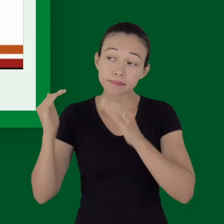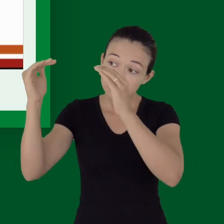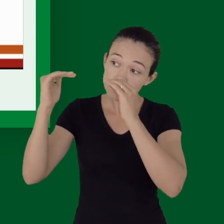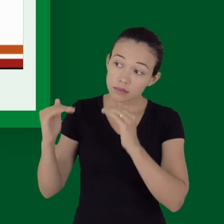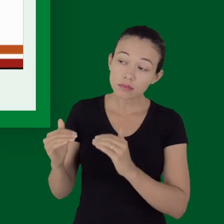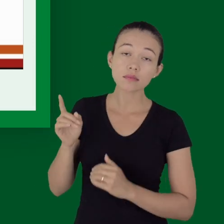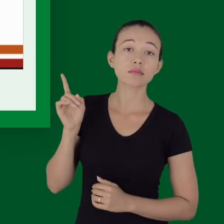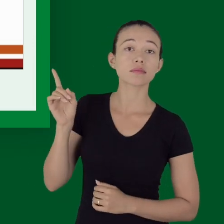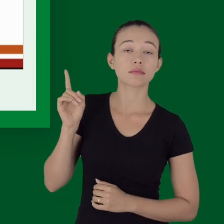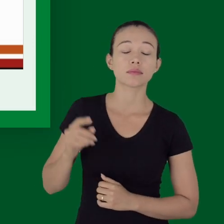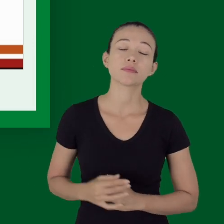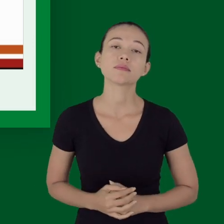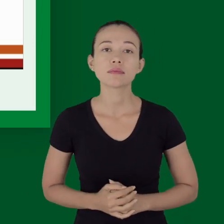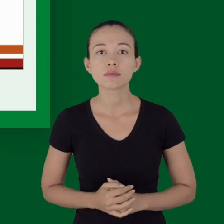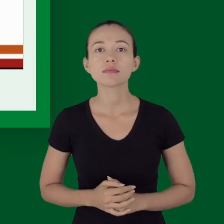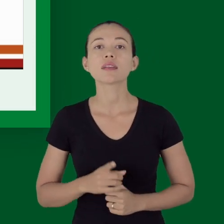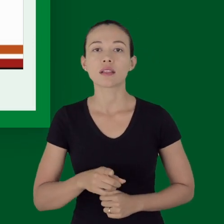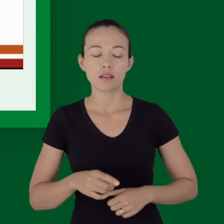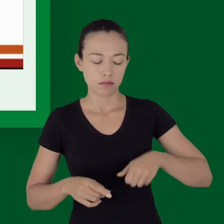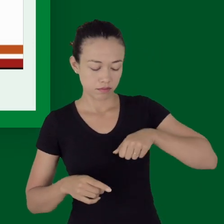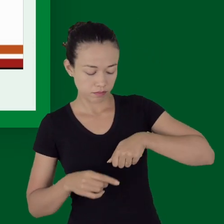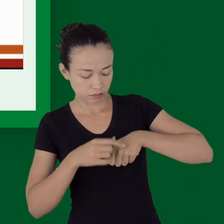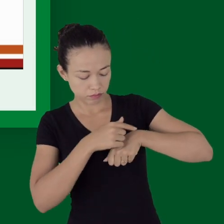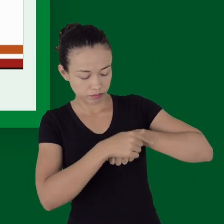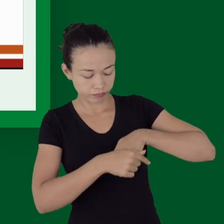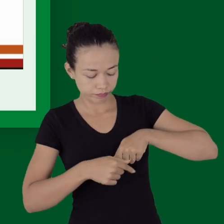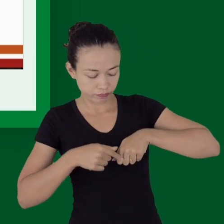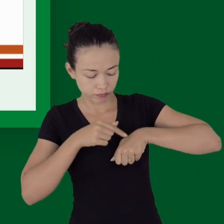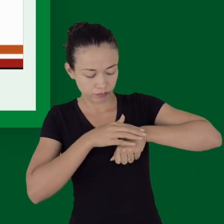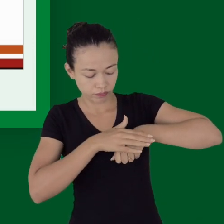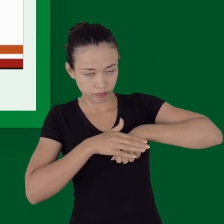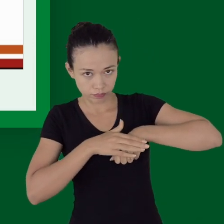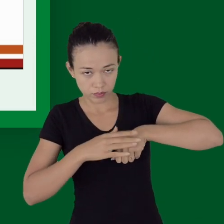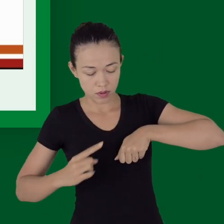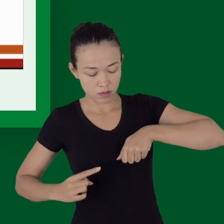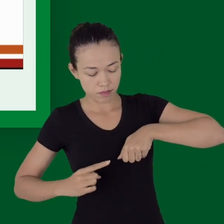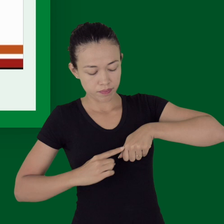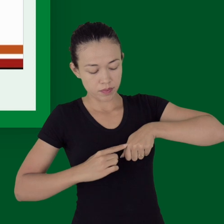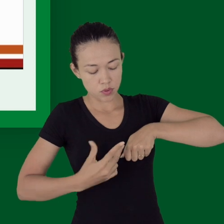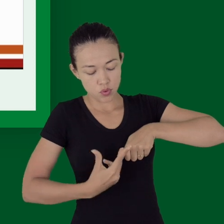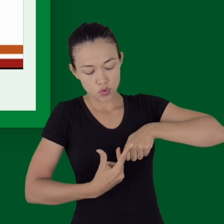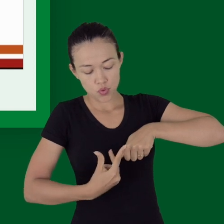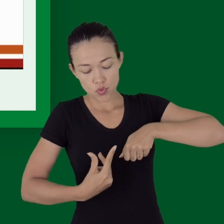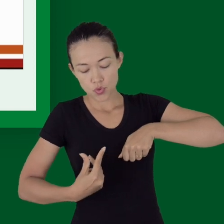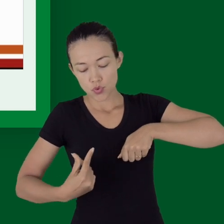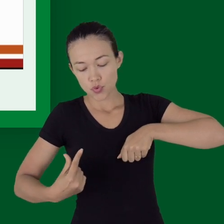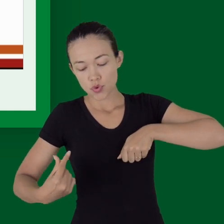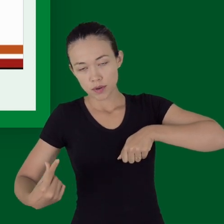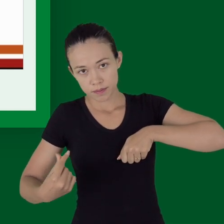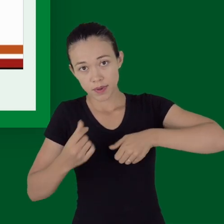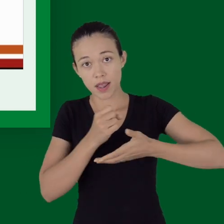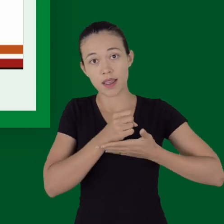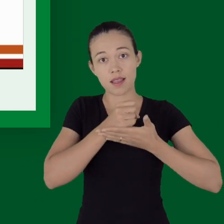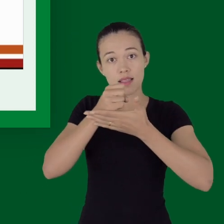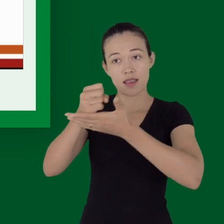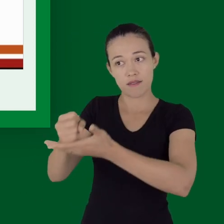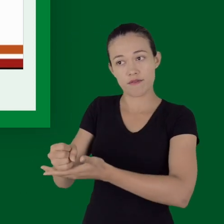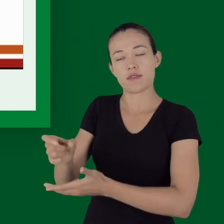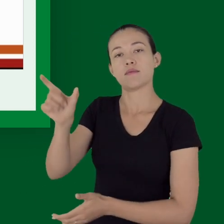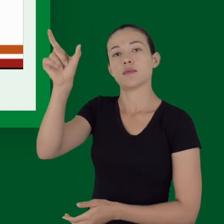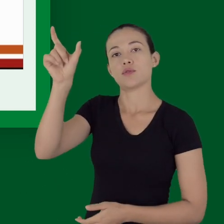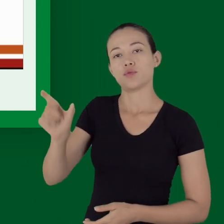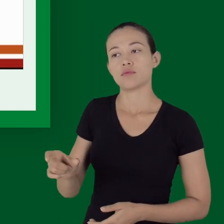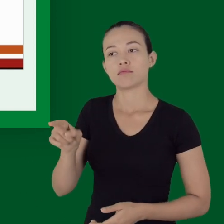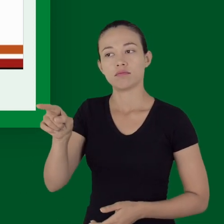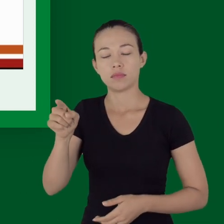cardíaco, fazer a pericardiocentese e já encaminhar o paciente para a pericardiotomia, que é o procedimento definitivo,